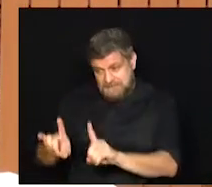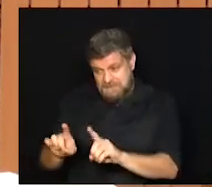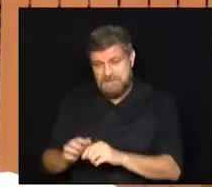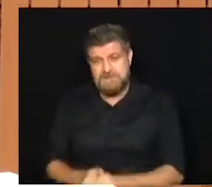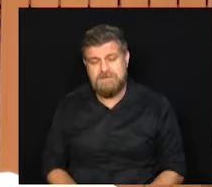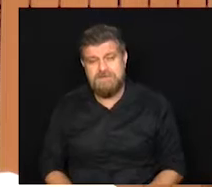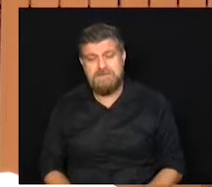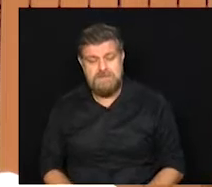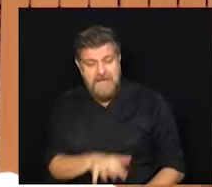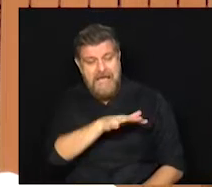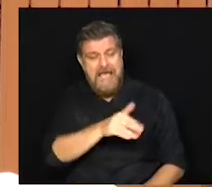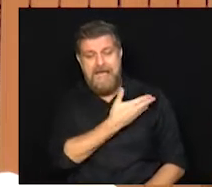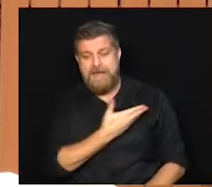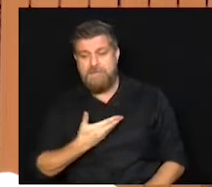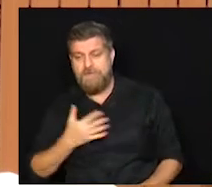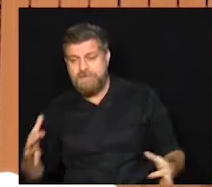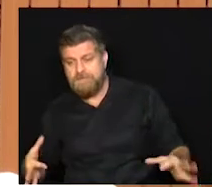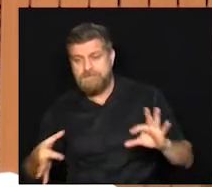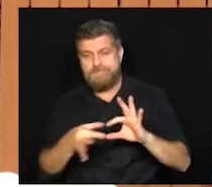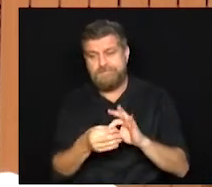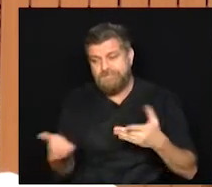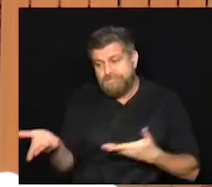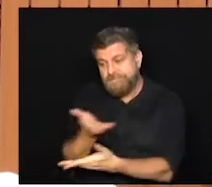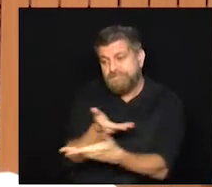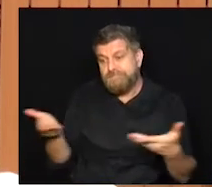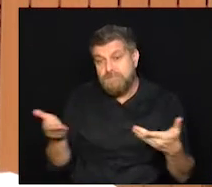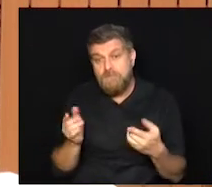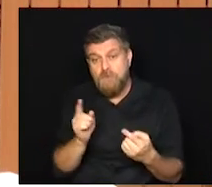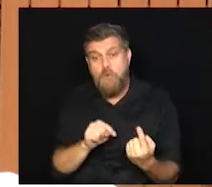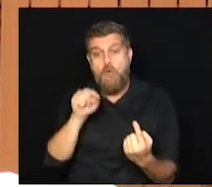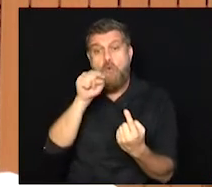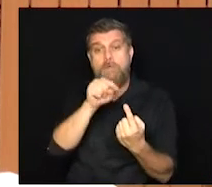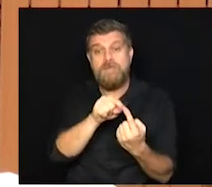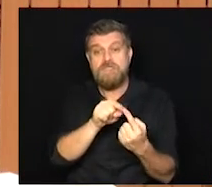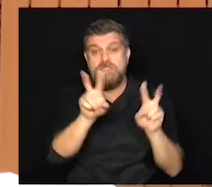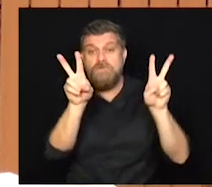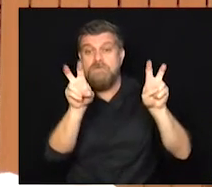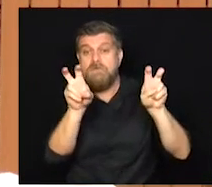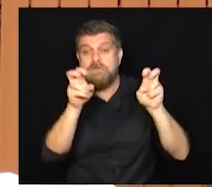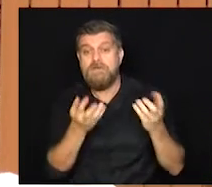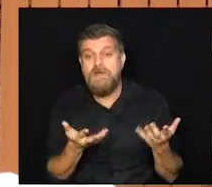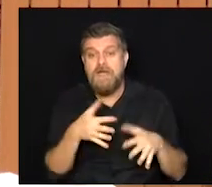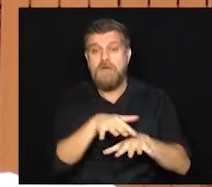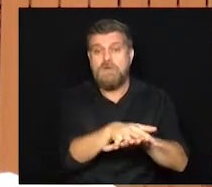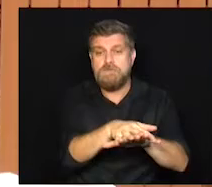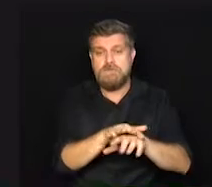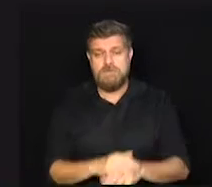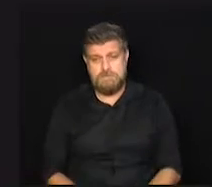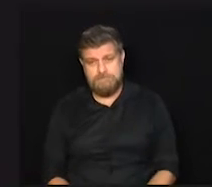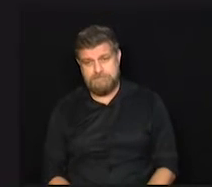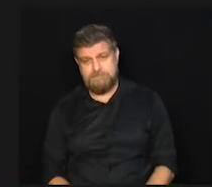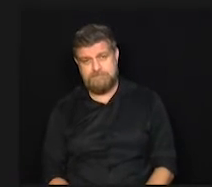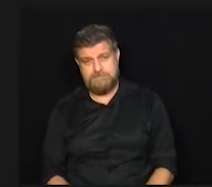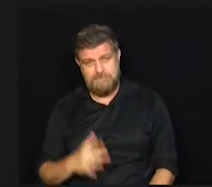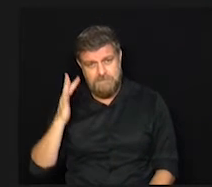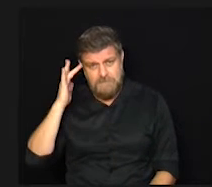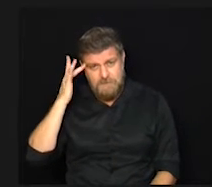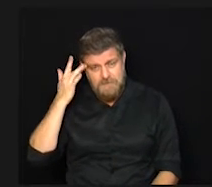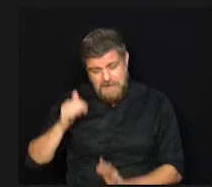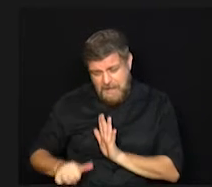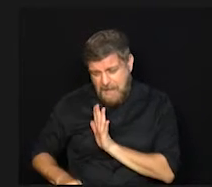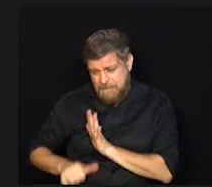e poder público em busca de inclusão? Eu acho que o